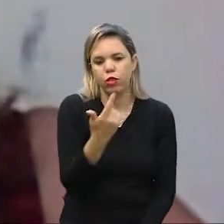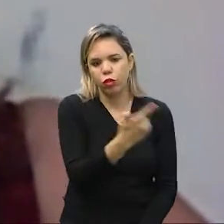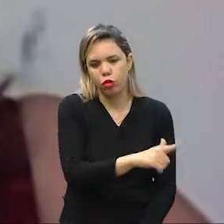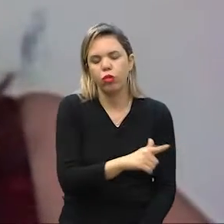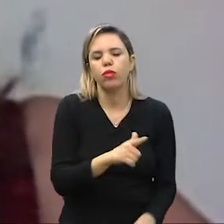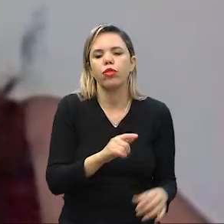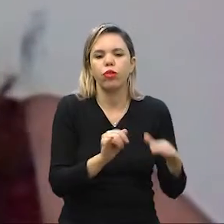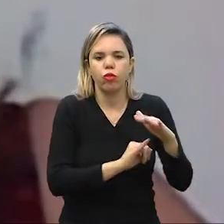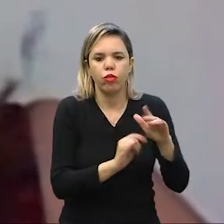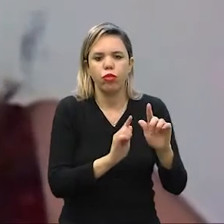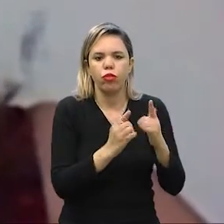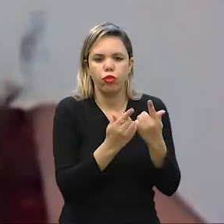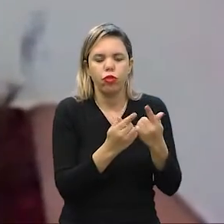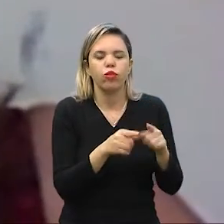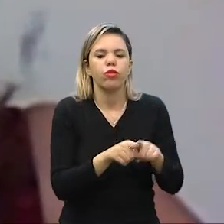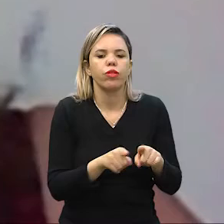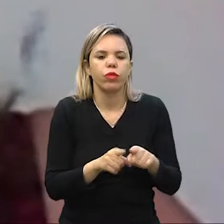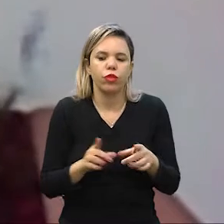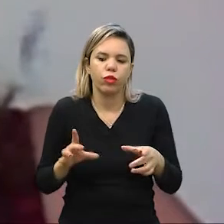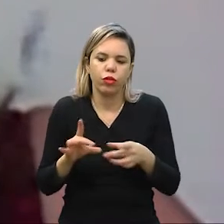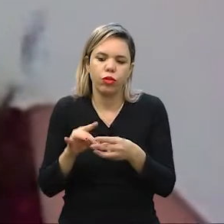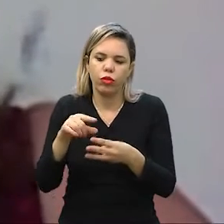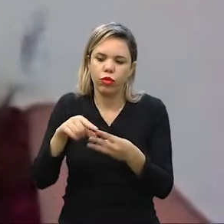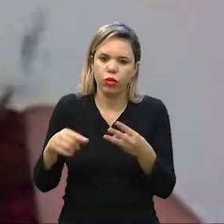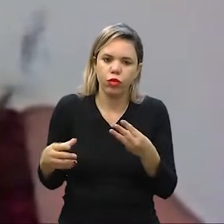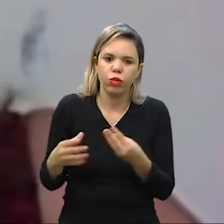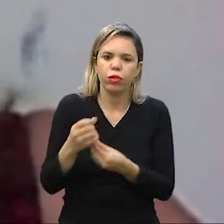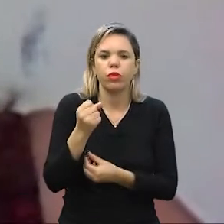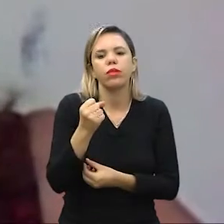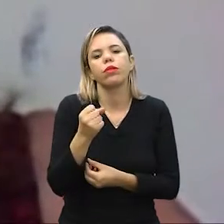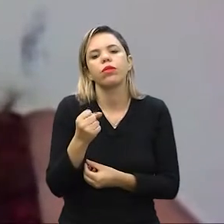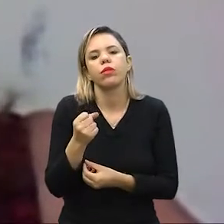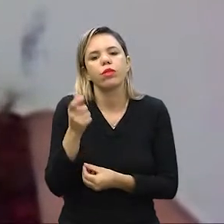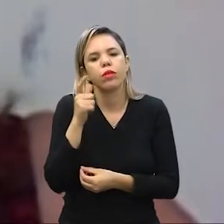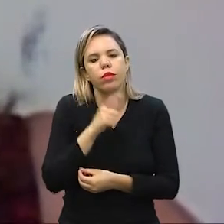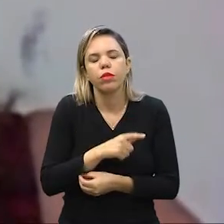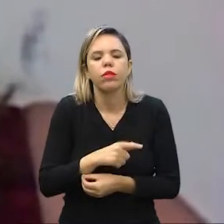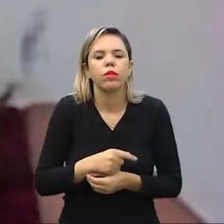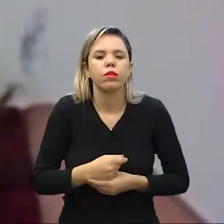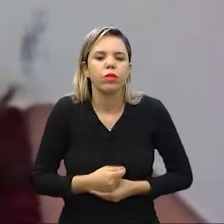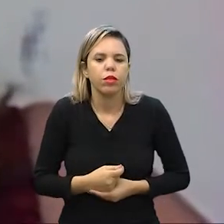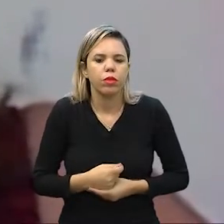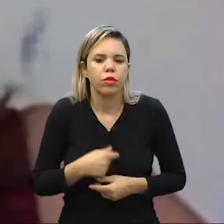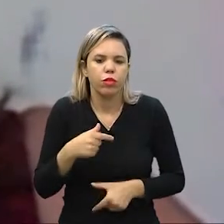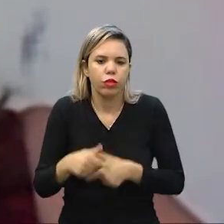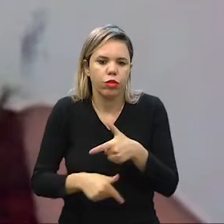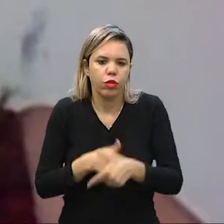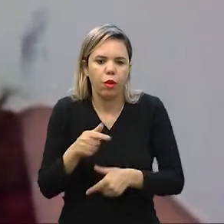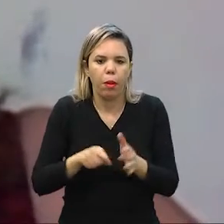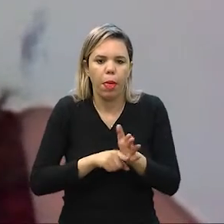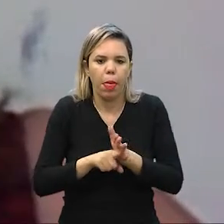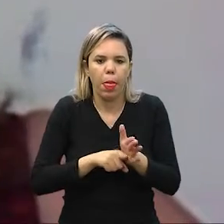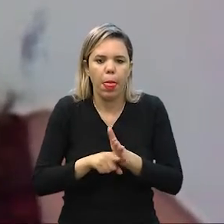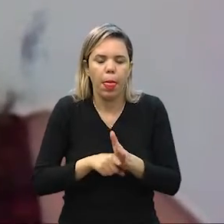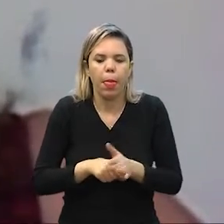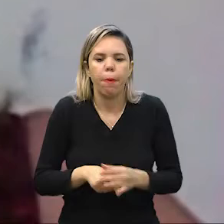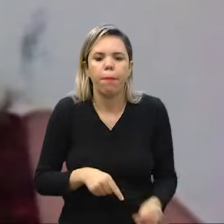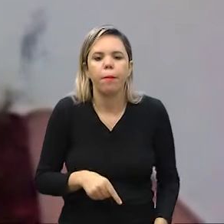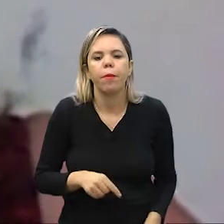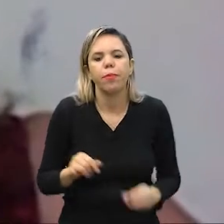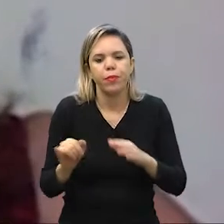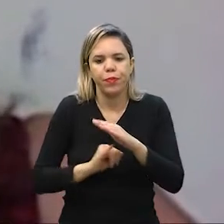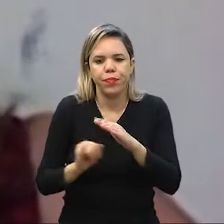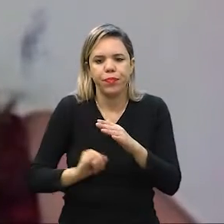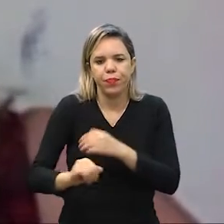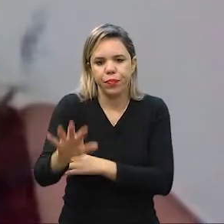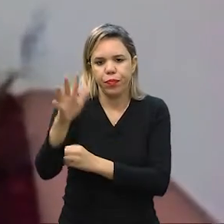Geológico, e que dessa união também absorveria as atividades de pesquisa do Instituto